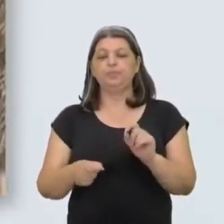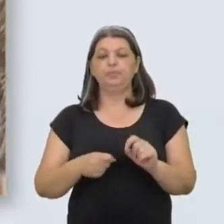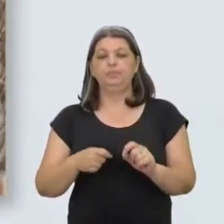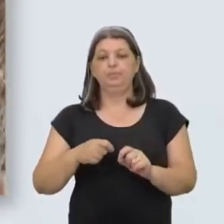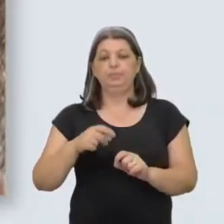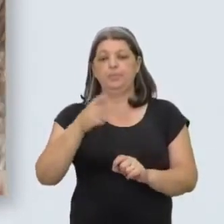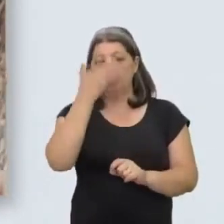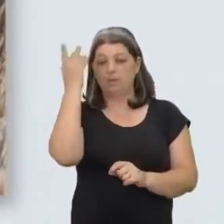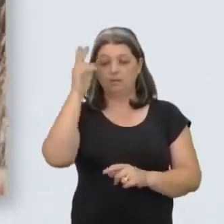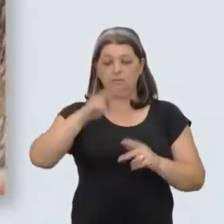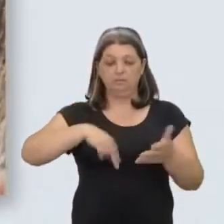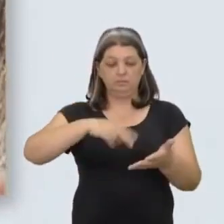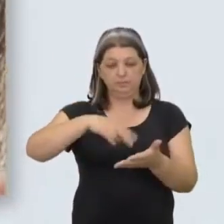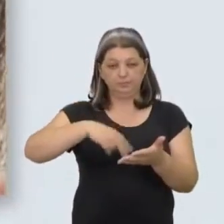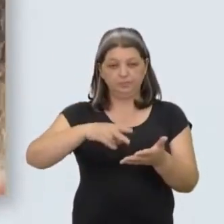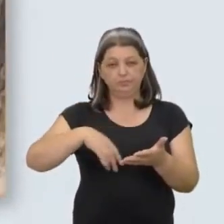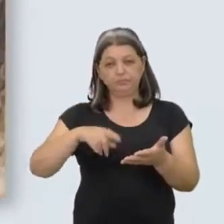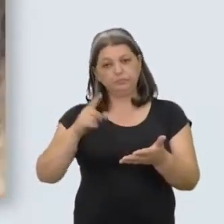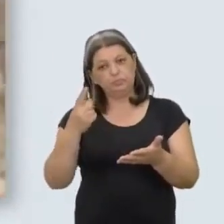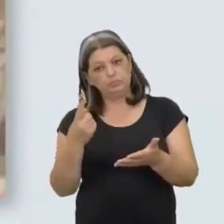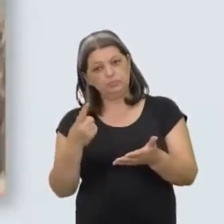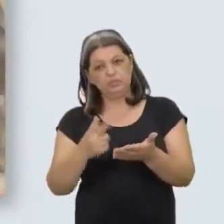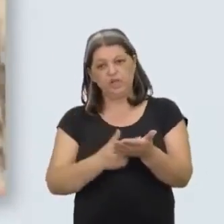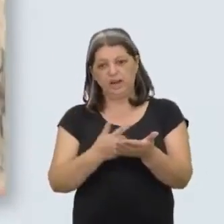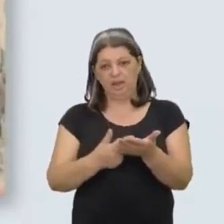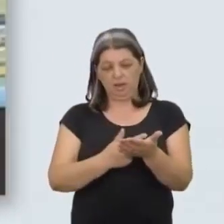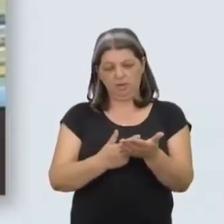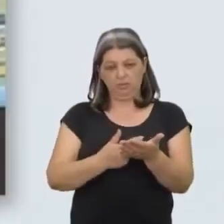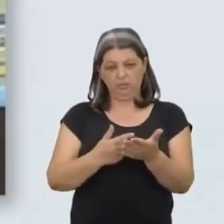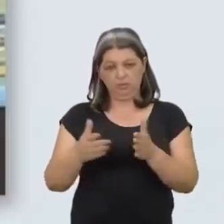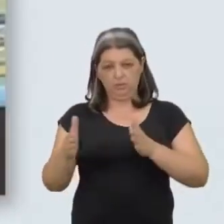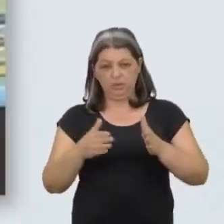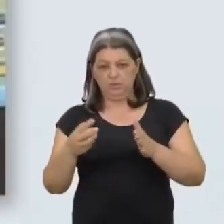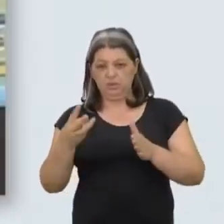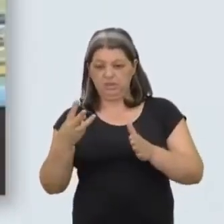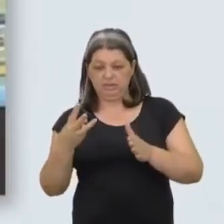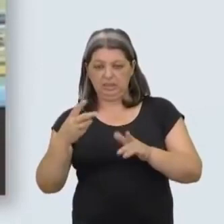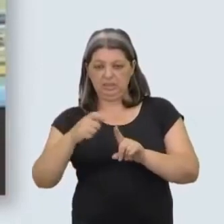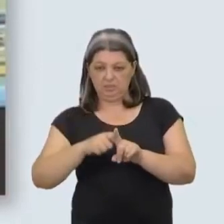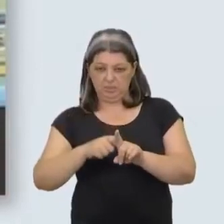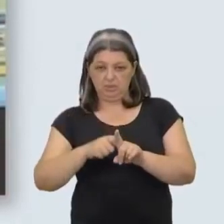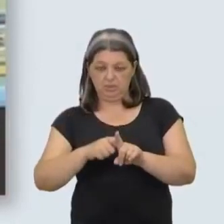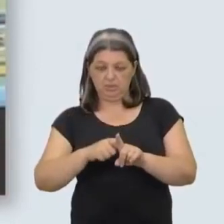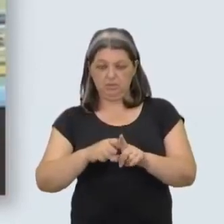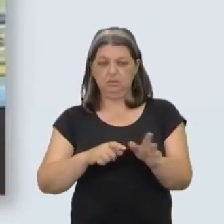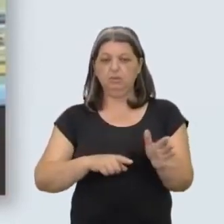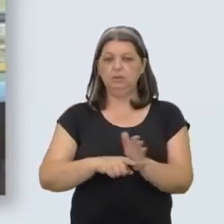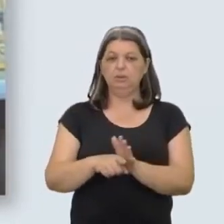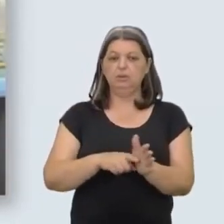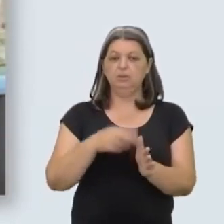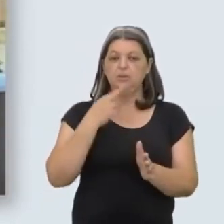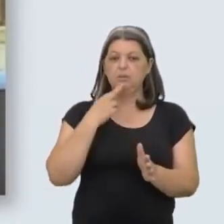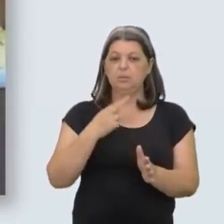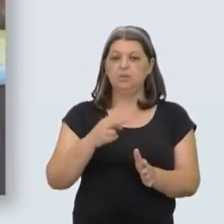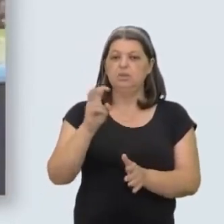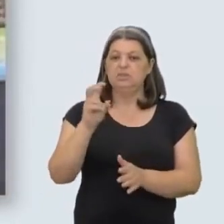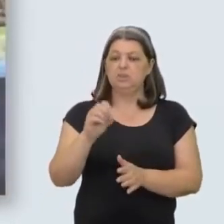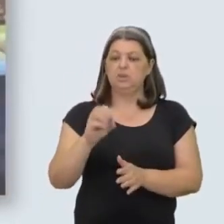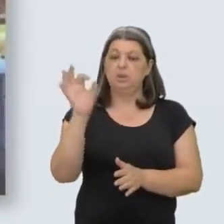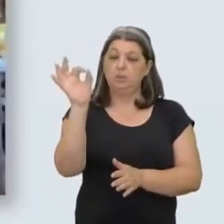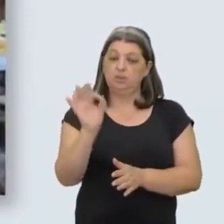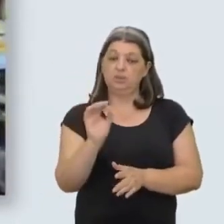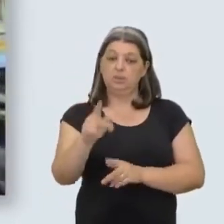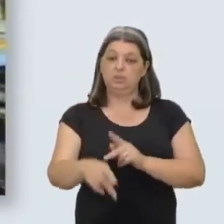leitores as pessoas que leram pelo menos um livro nos últimos 3 meses. O resultado aponta que em torno de 50% da